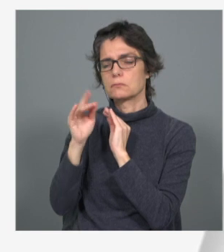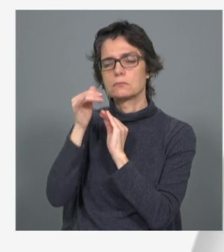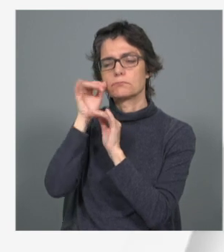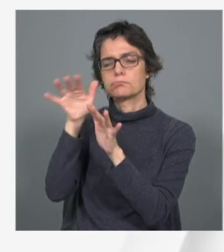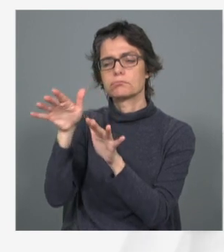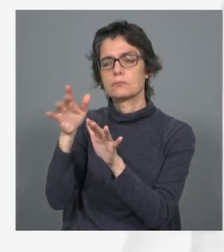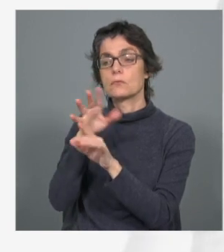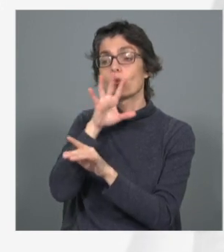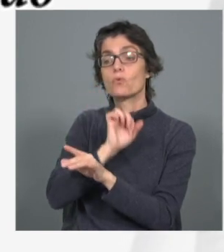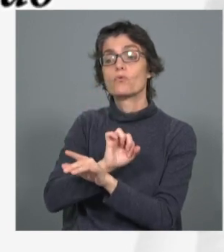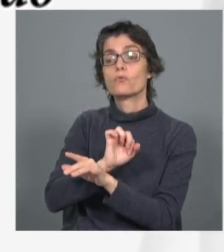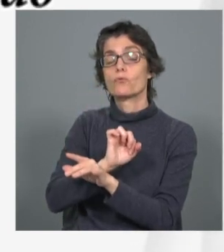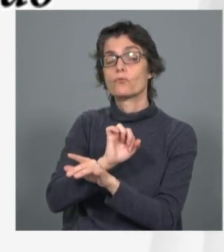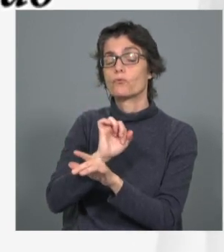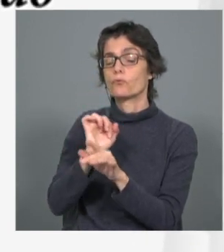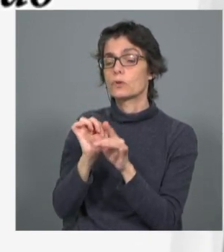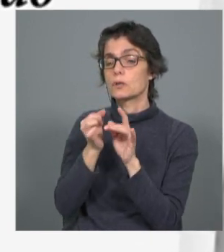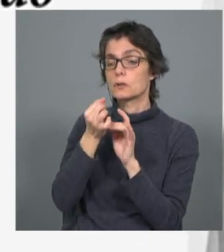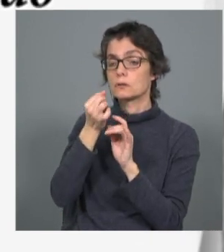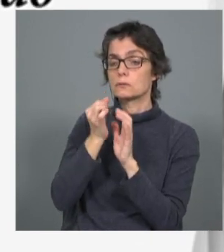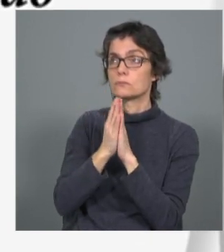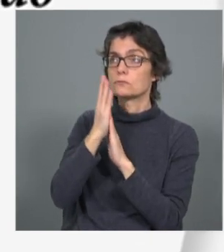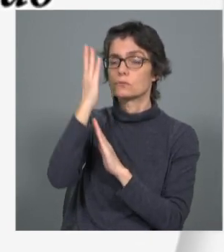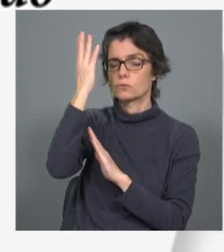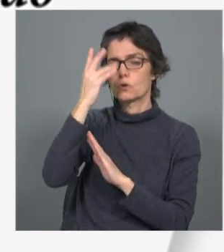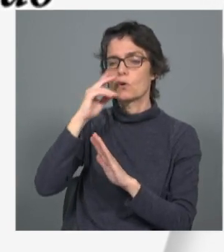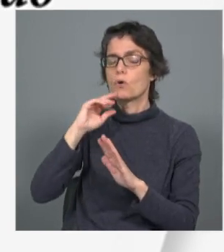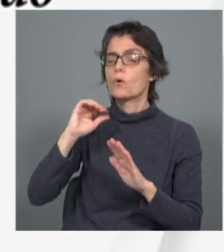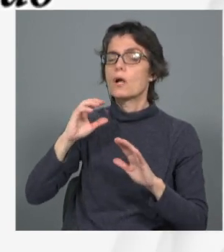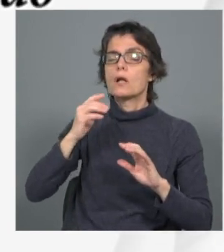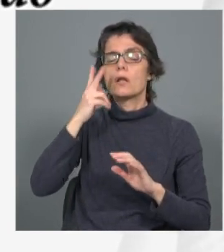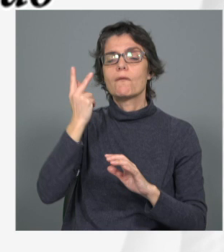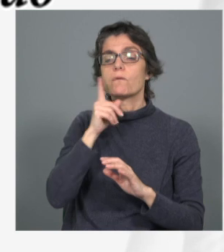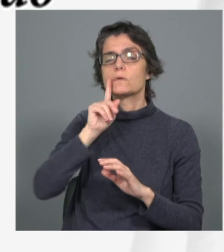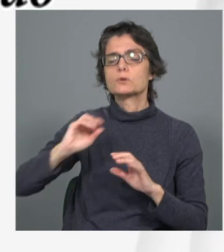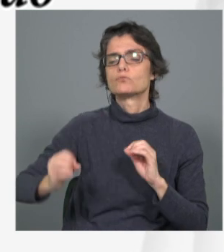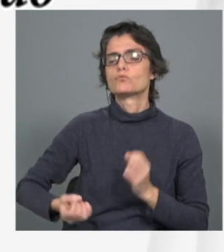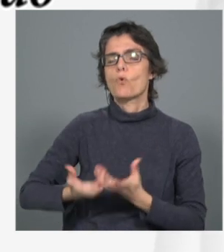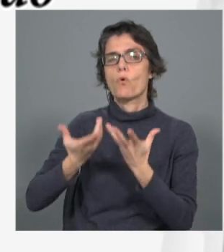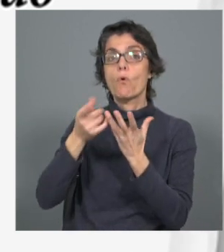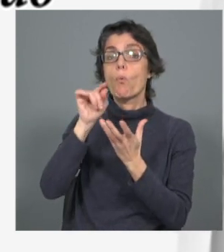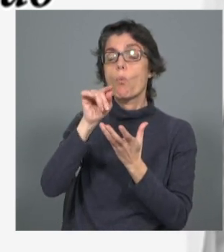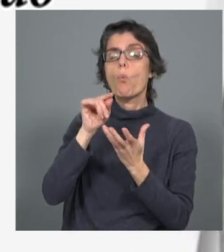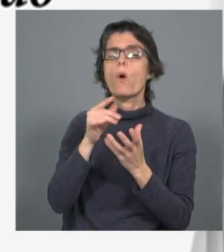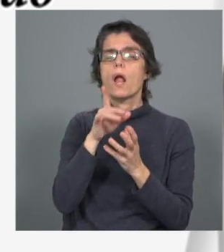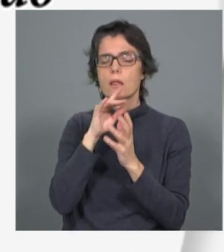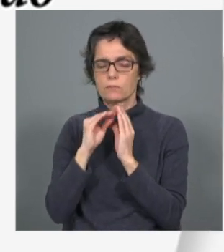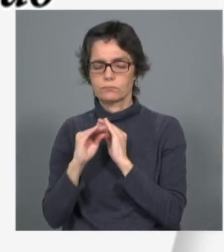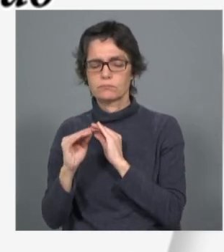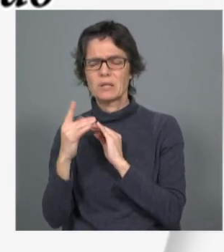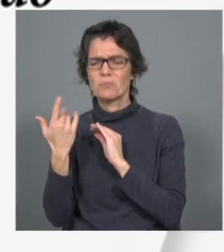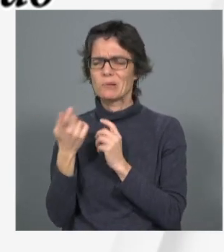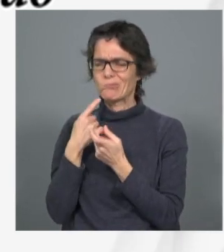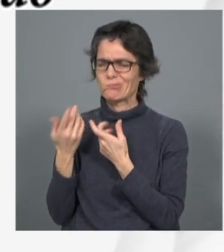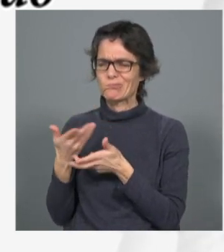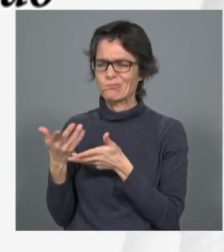do Homem não ressuscitasse dos mortos. Eles guardaram a recomendação, mas perguntavam entre si